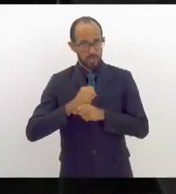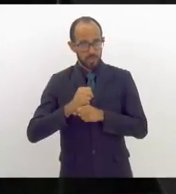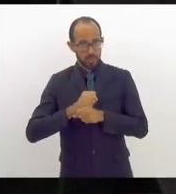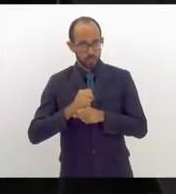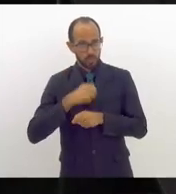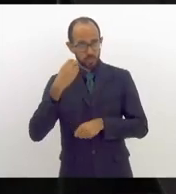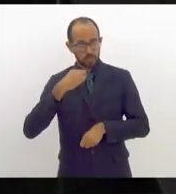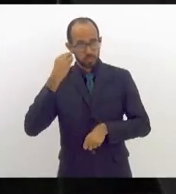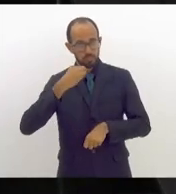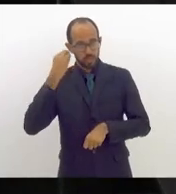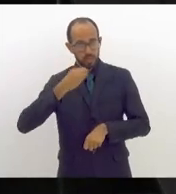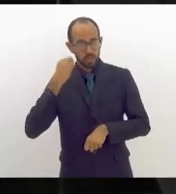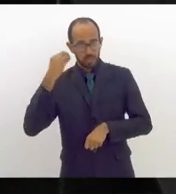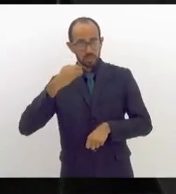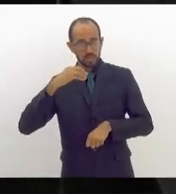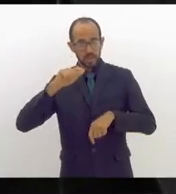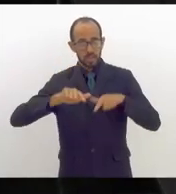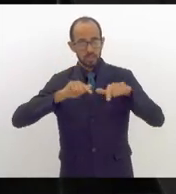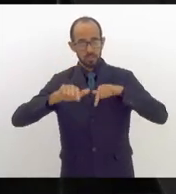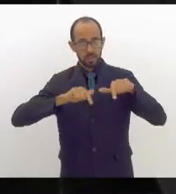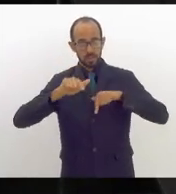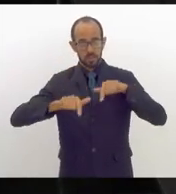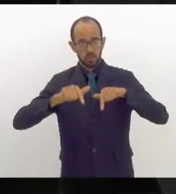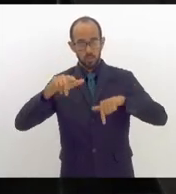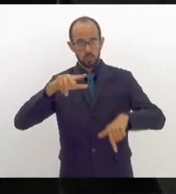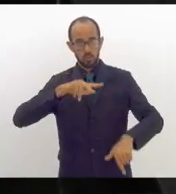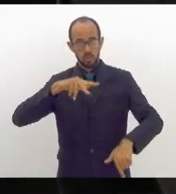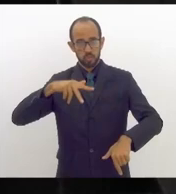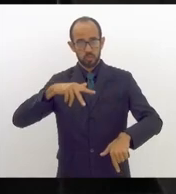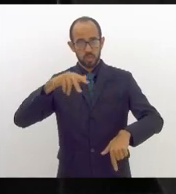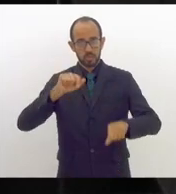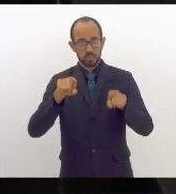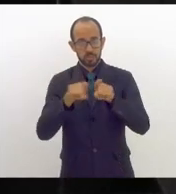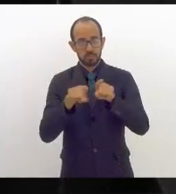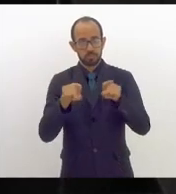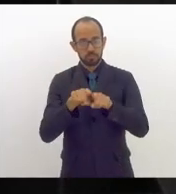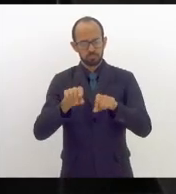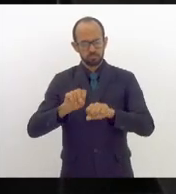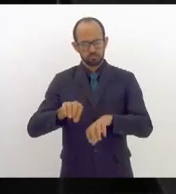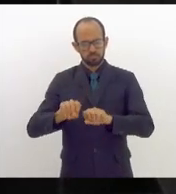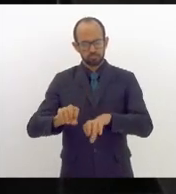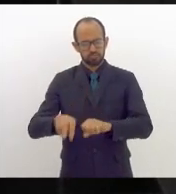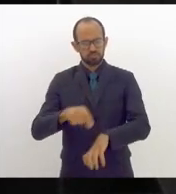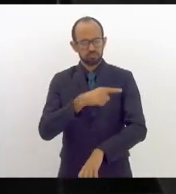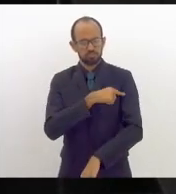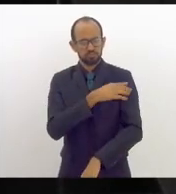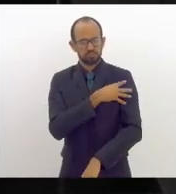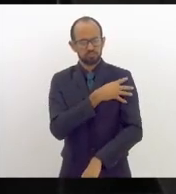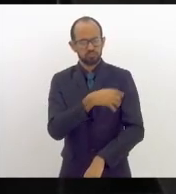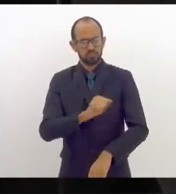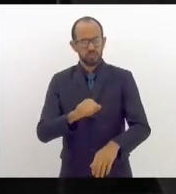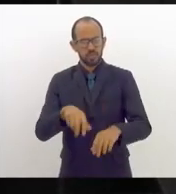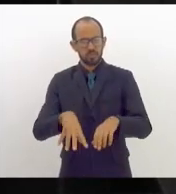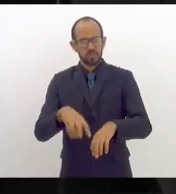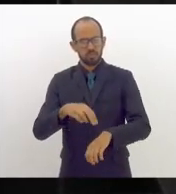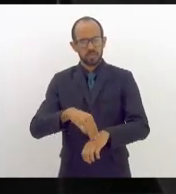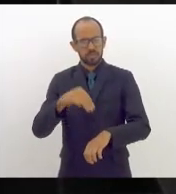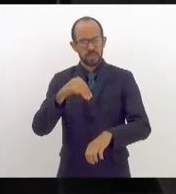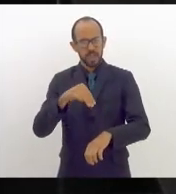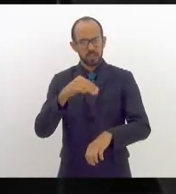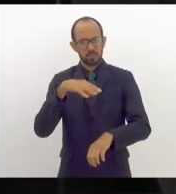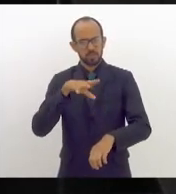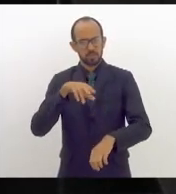Pedro II atuando no campo da Língua Portuguesa no ensino fundamental com mestrado em linguística formada em letras enfim